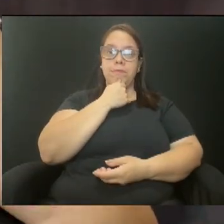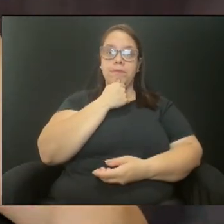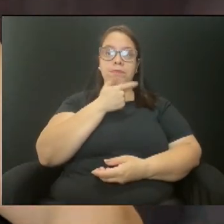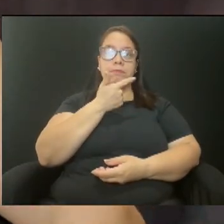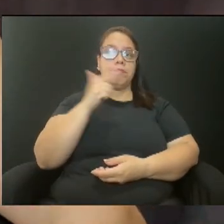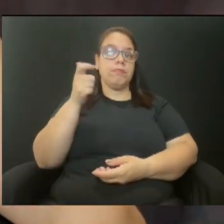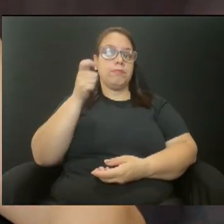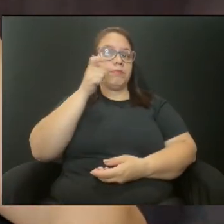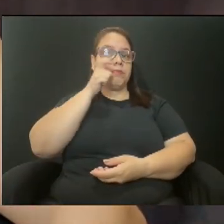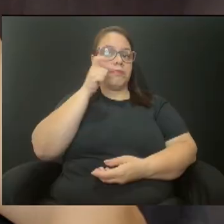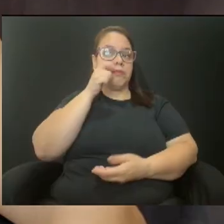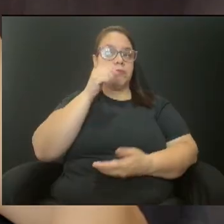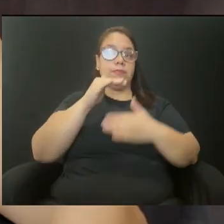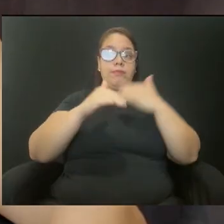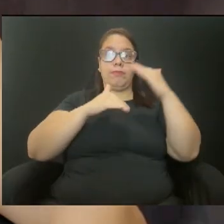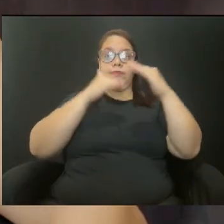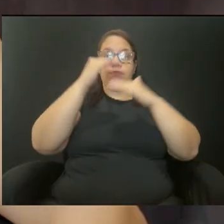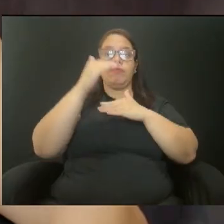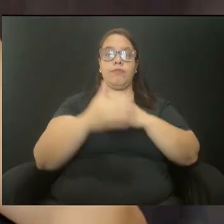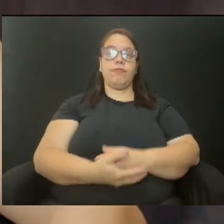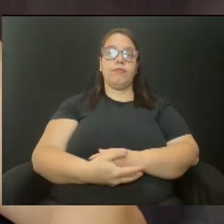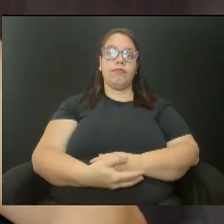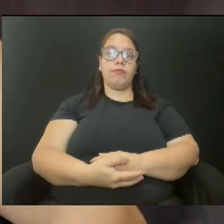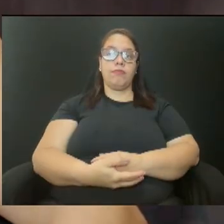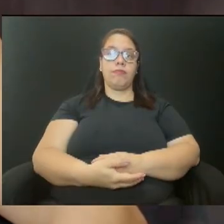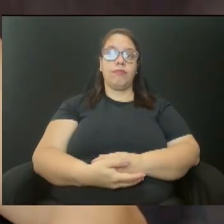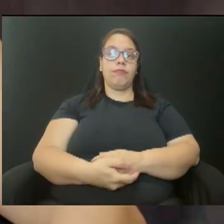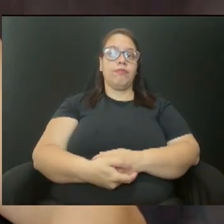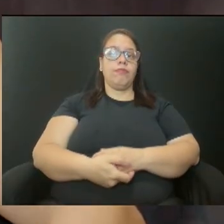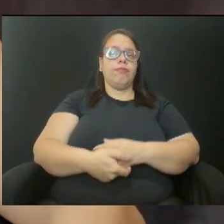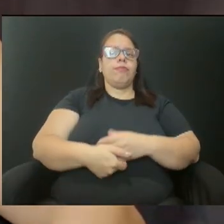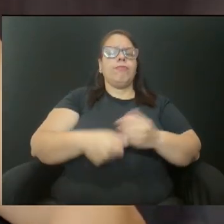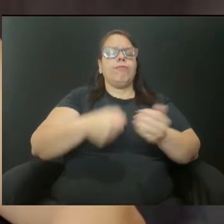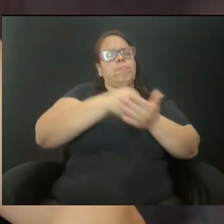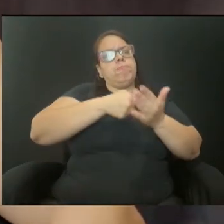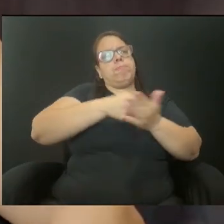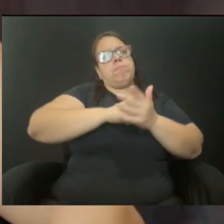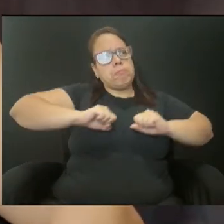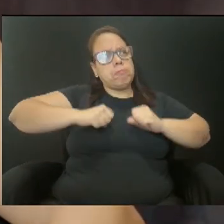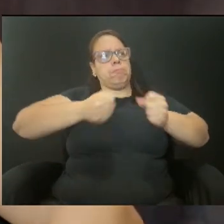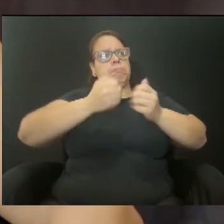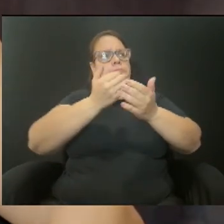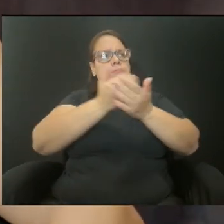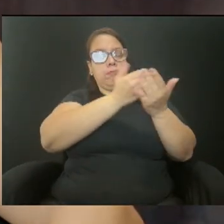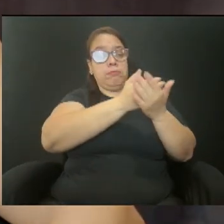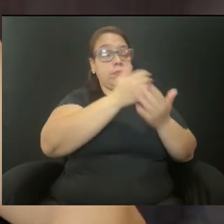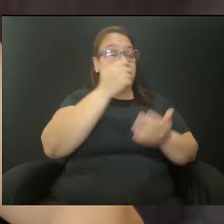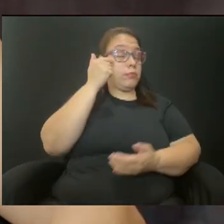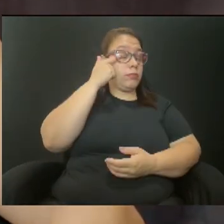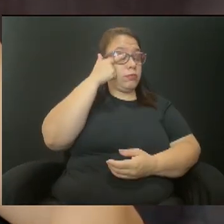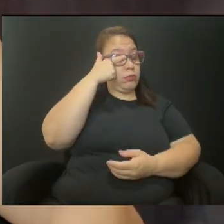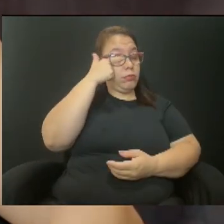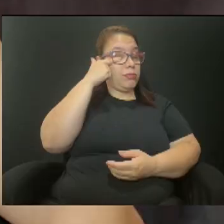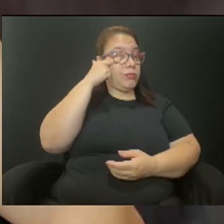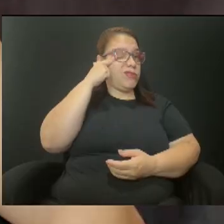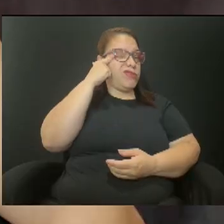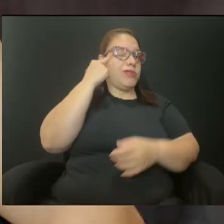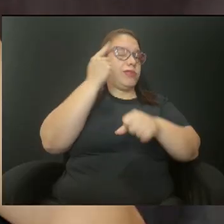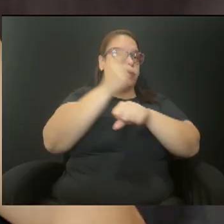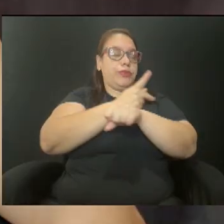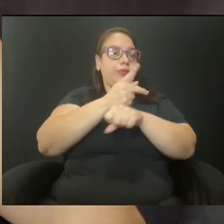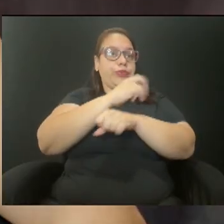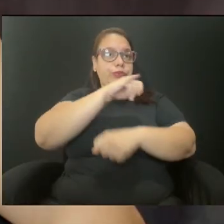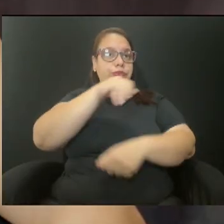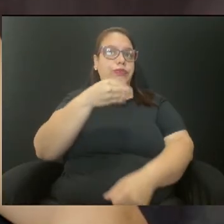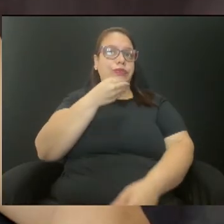crescimento e antes as pessoas se dedicavam mais, estudavam, literalmente buscavam oportunidades, né. Hoje eu vejo que o jovem